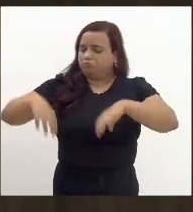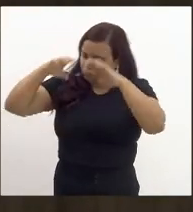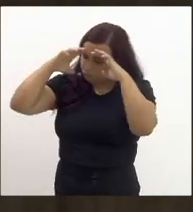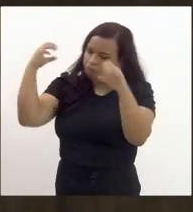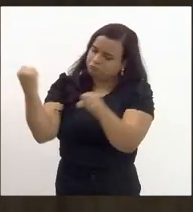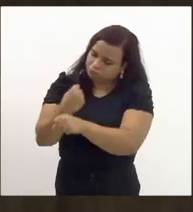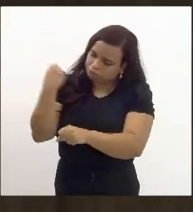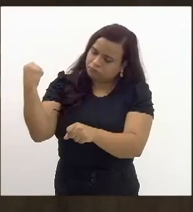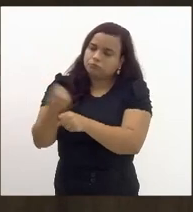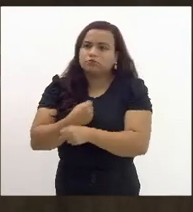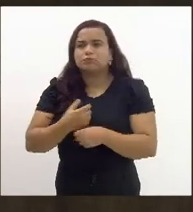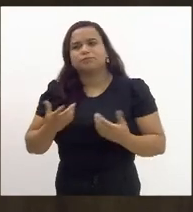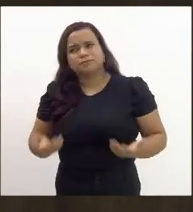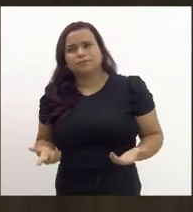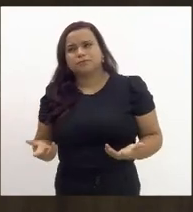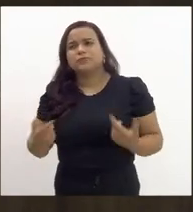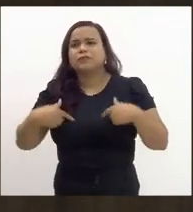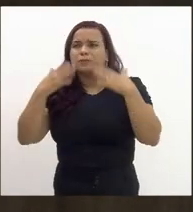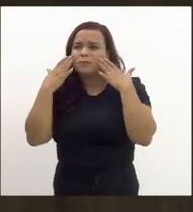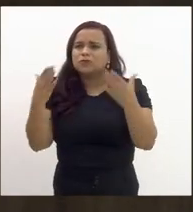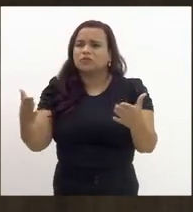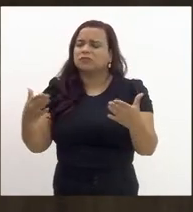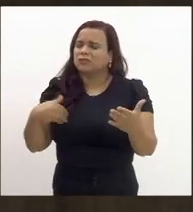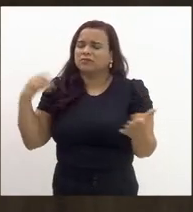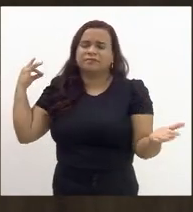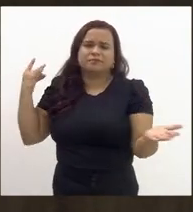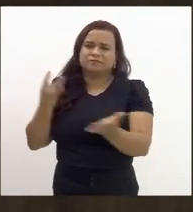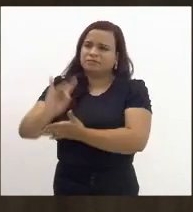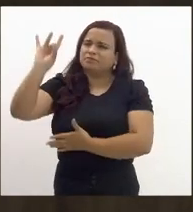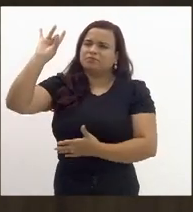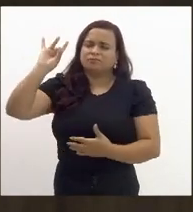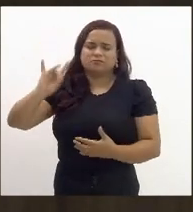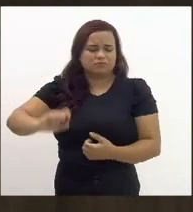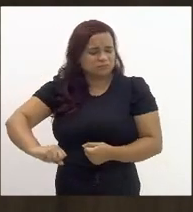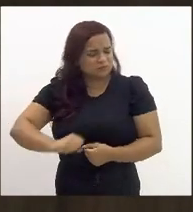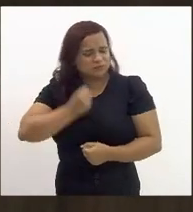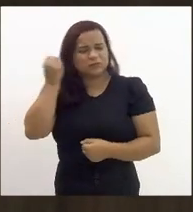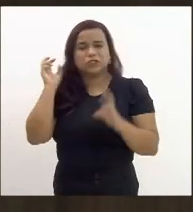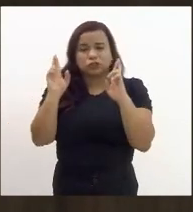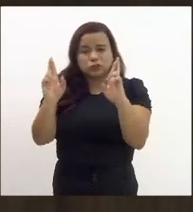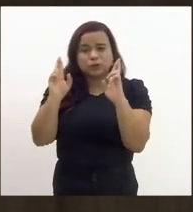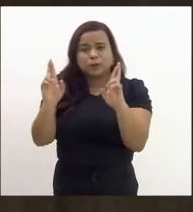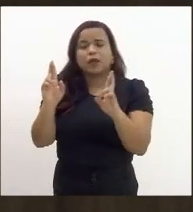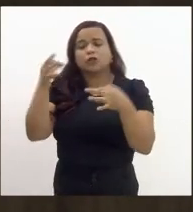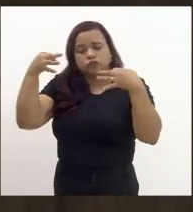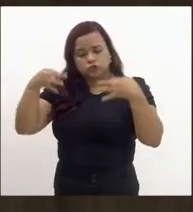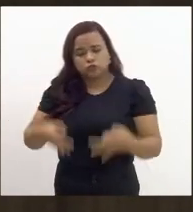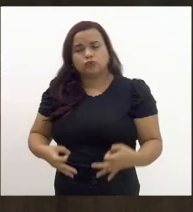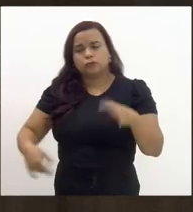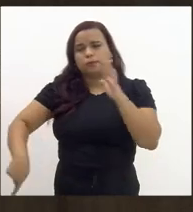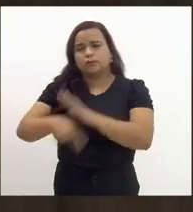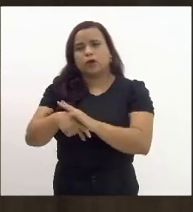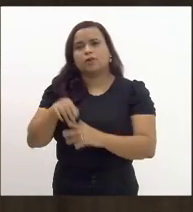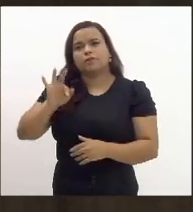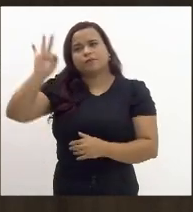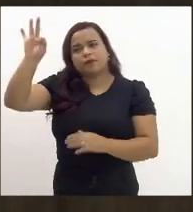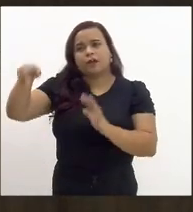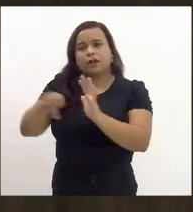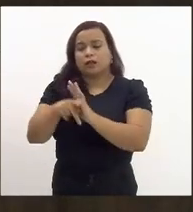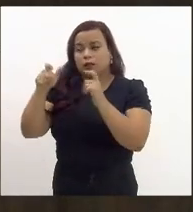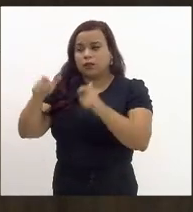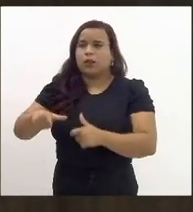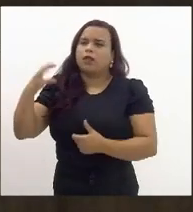quero aqui mostrar a minha indignação. Espero que a Justiça Federal de